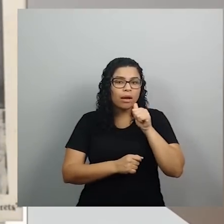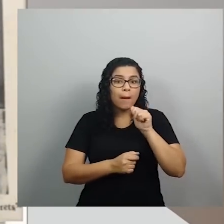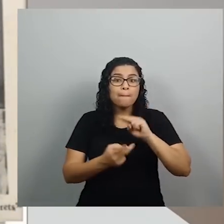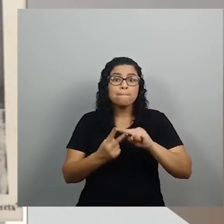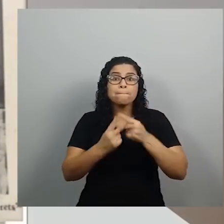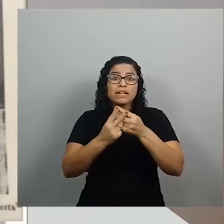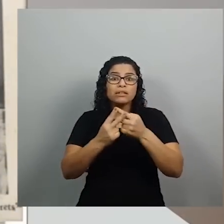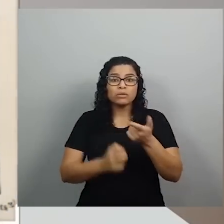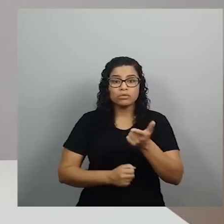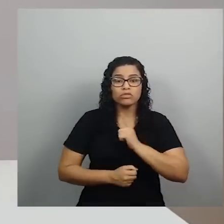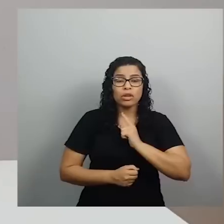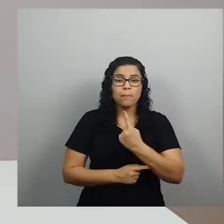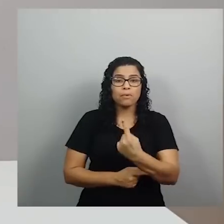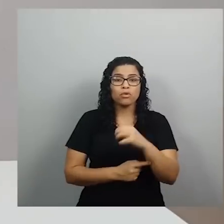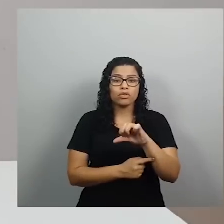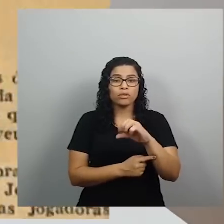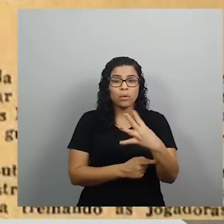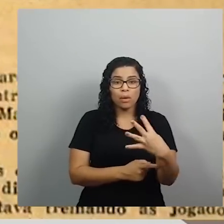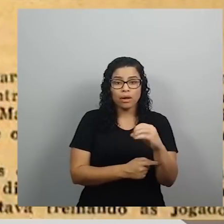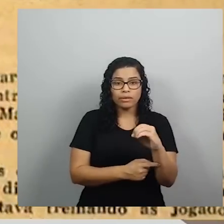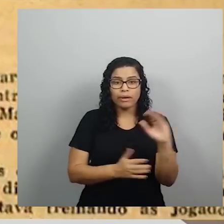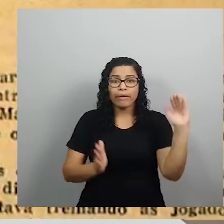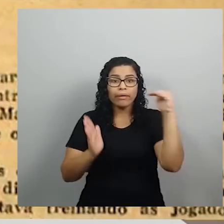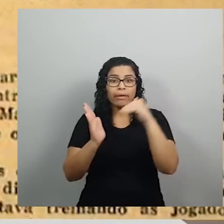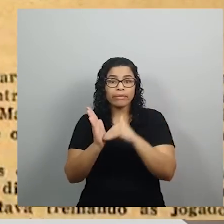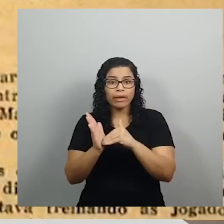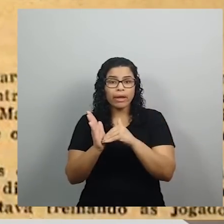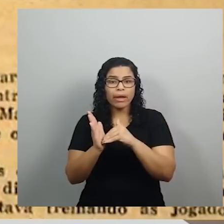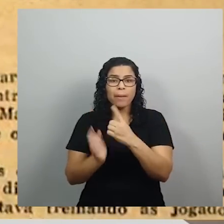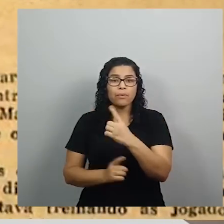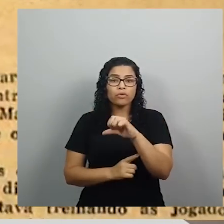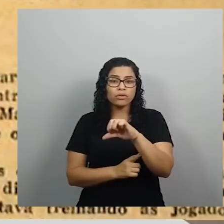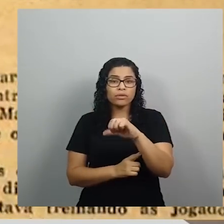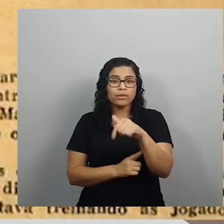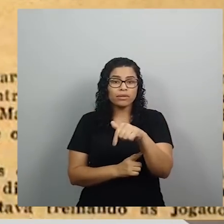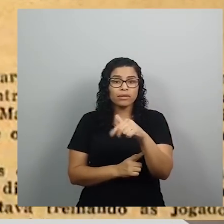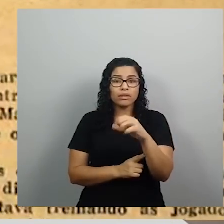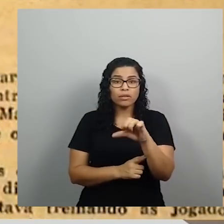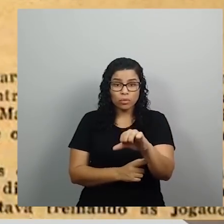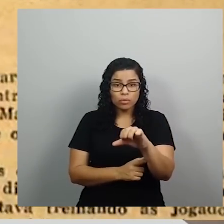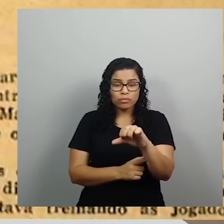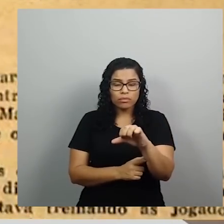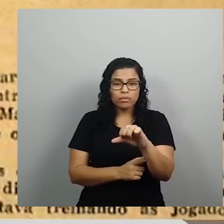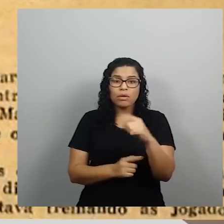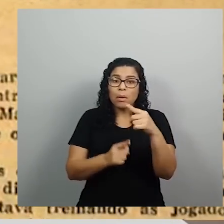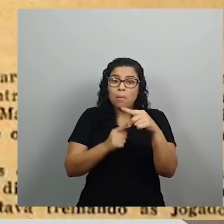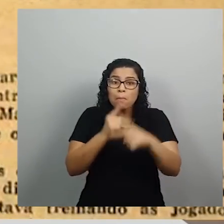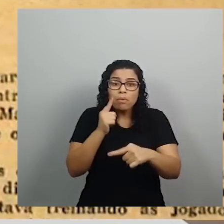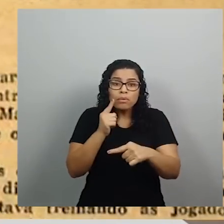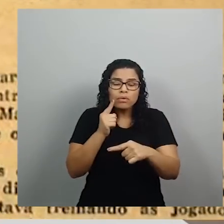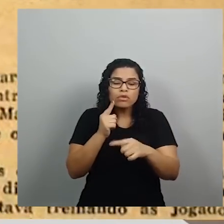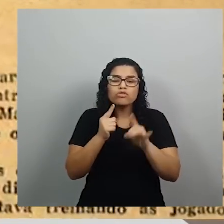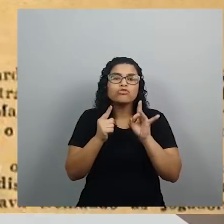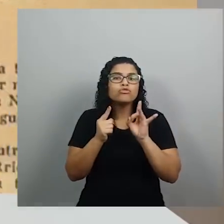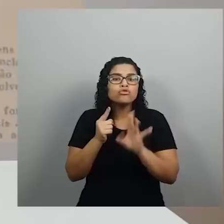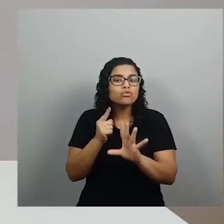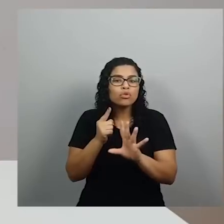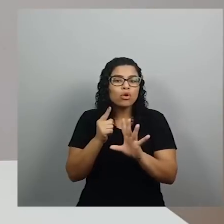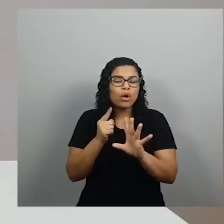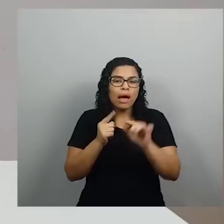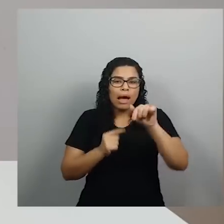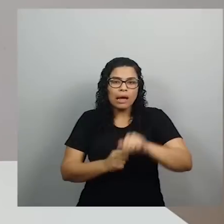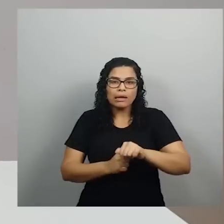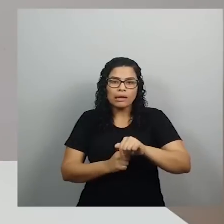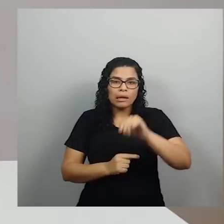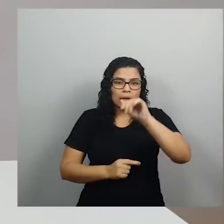em 1940 e se prolongou até 79. Contudo, a proibição não era exclusividade do